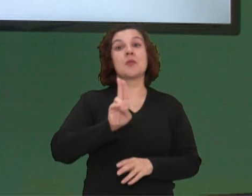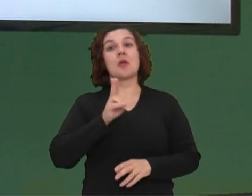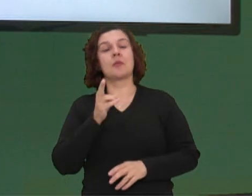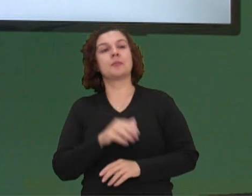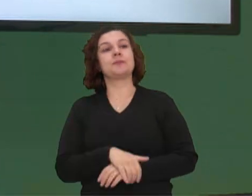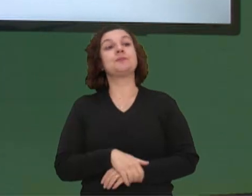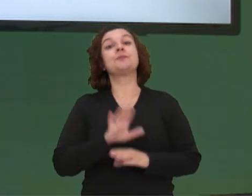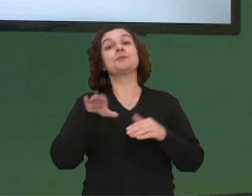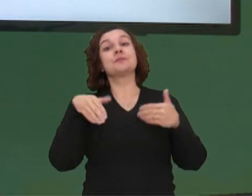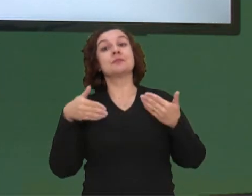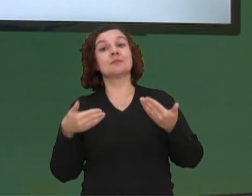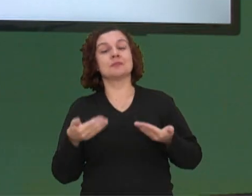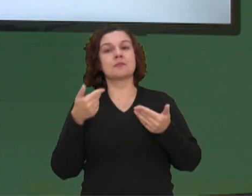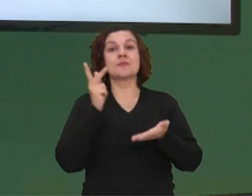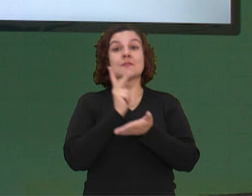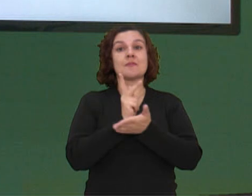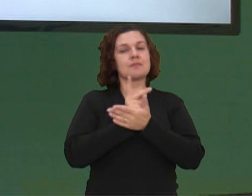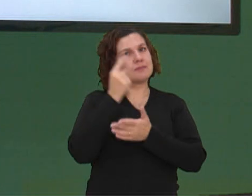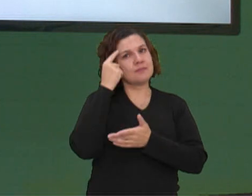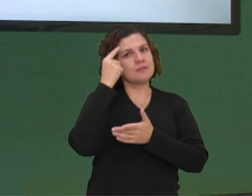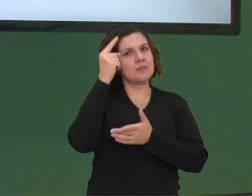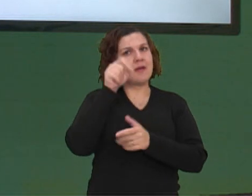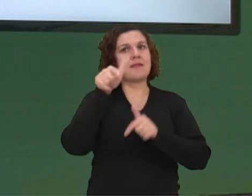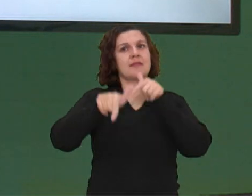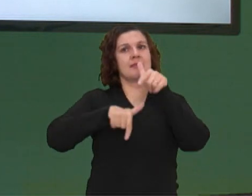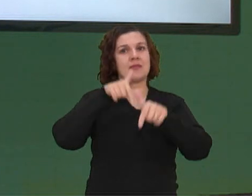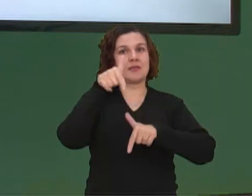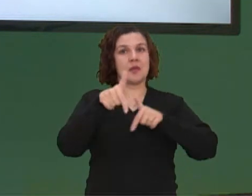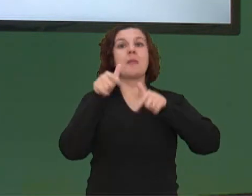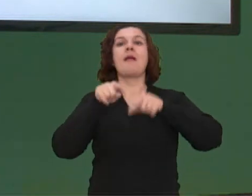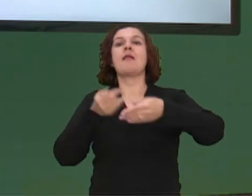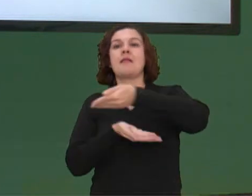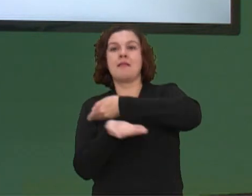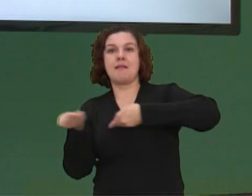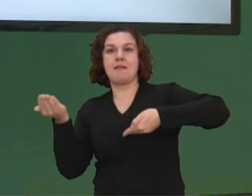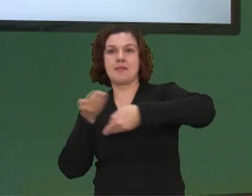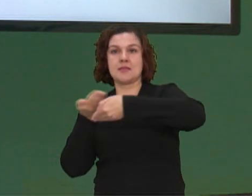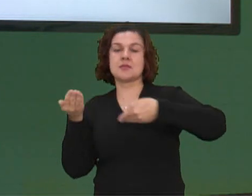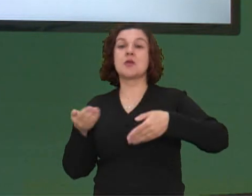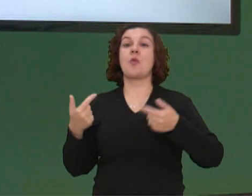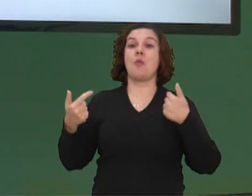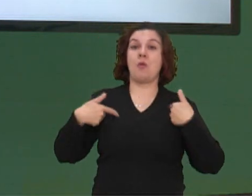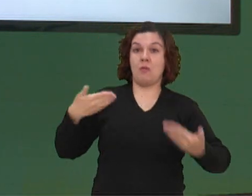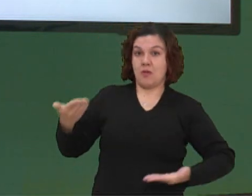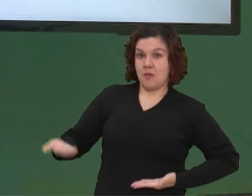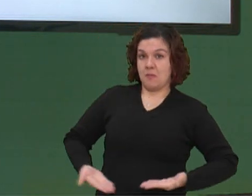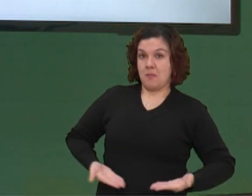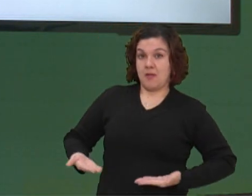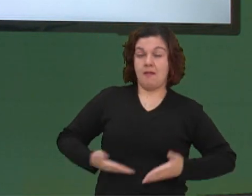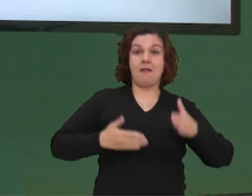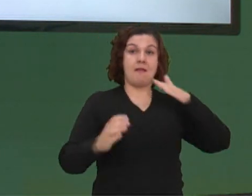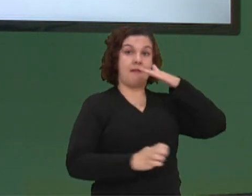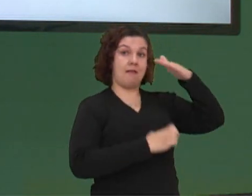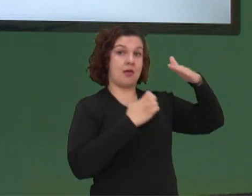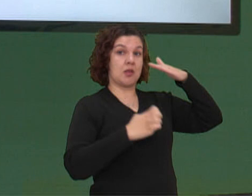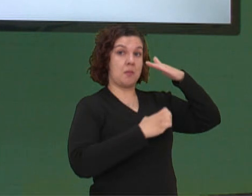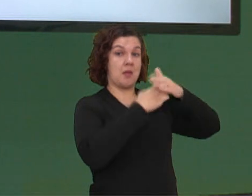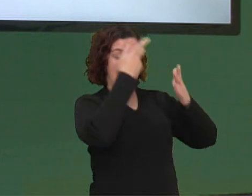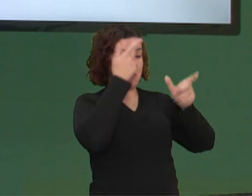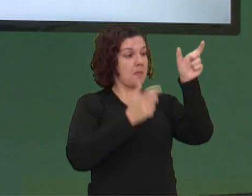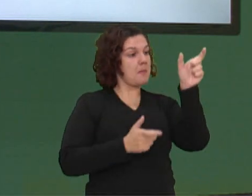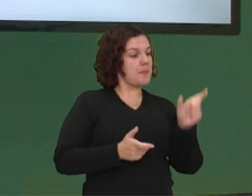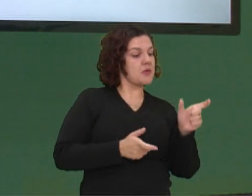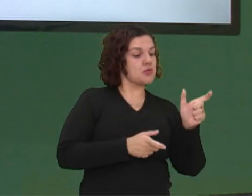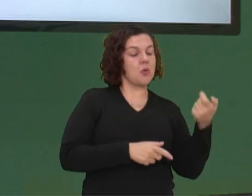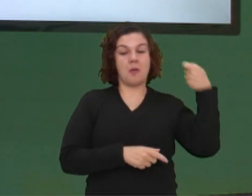temos essa ideia, quando você fala de trabalho, dessa relação empregado-empregador, de quem contratou e da pessoa que